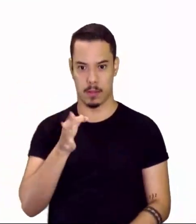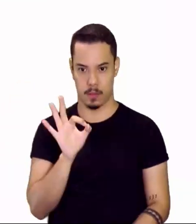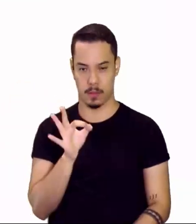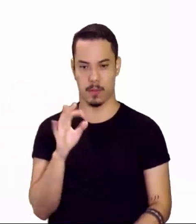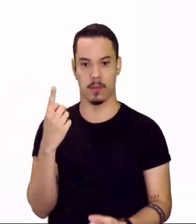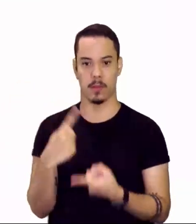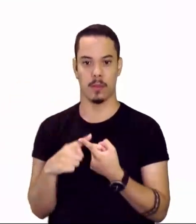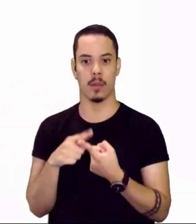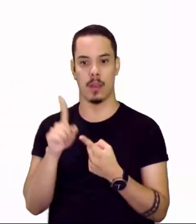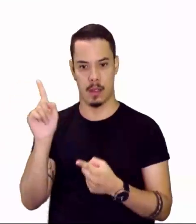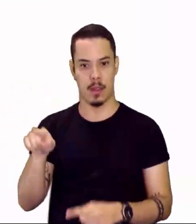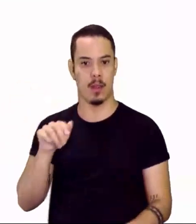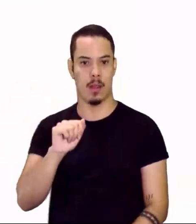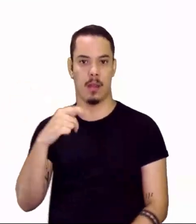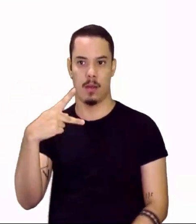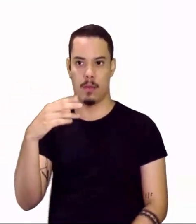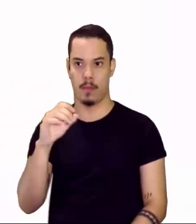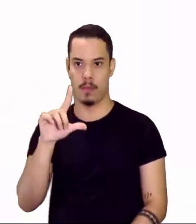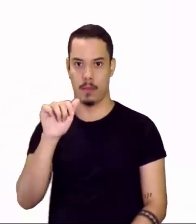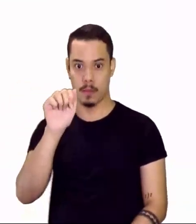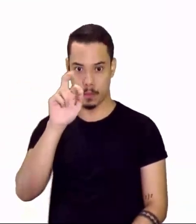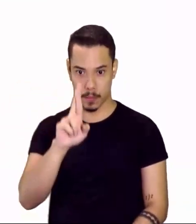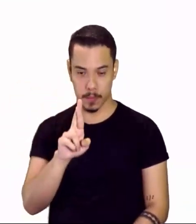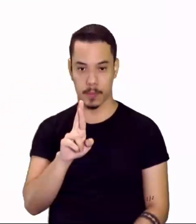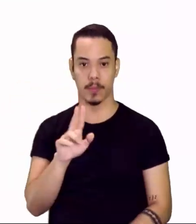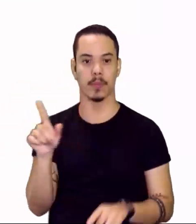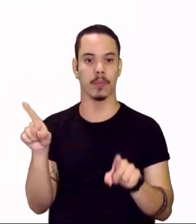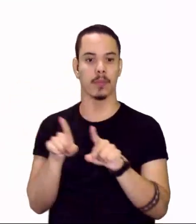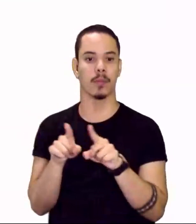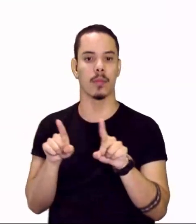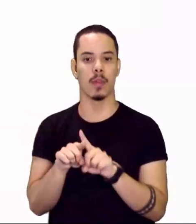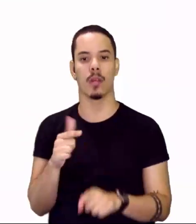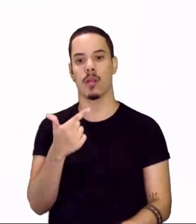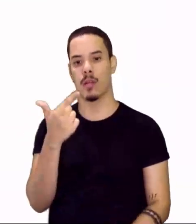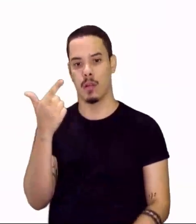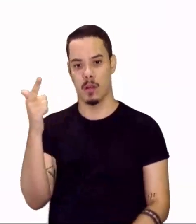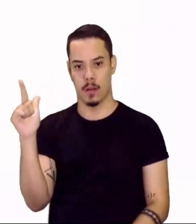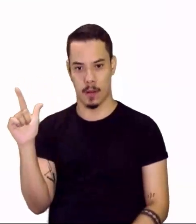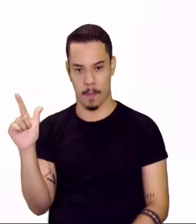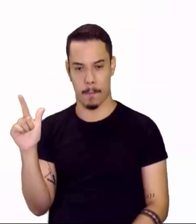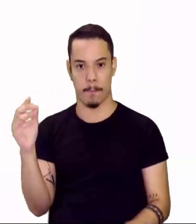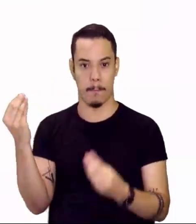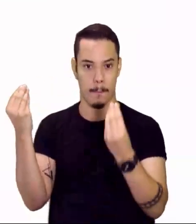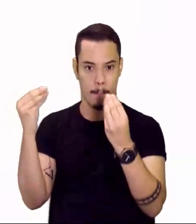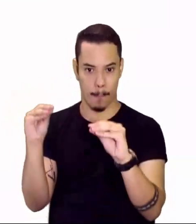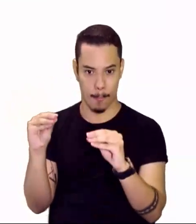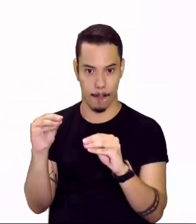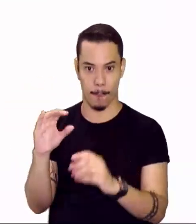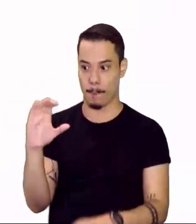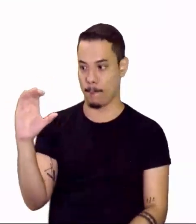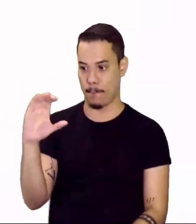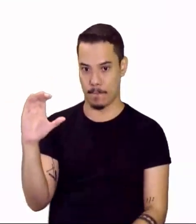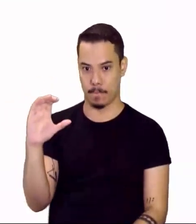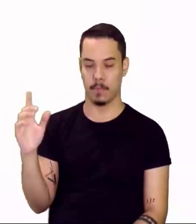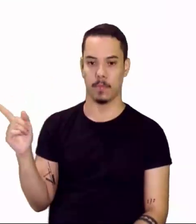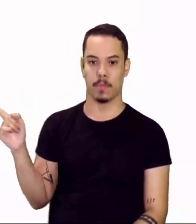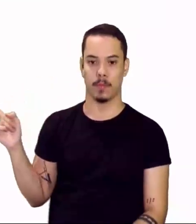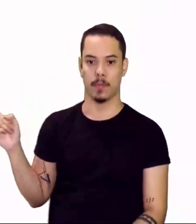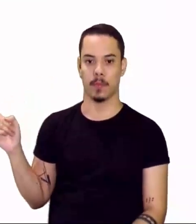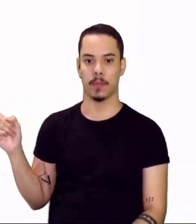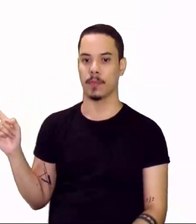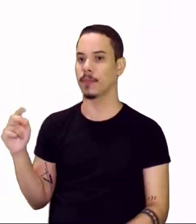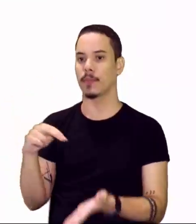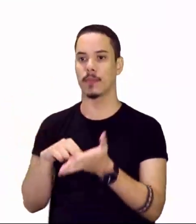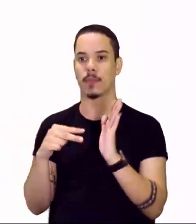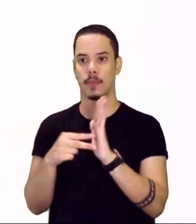ela é apolar. Já a alternativa aqui da molécula, a molécula representada aqui em C,